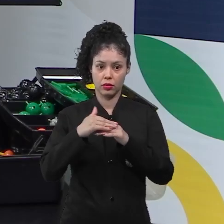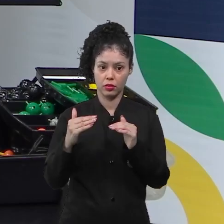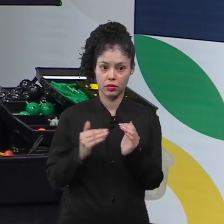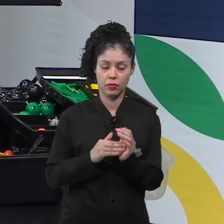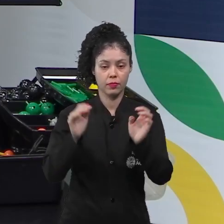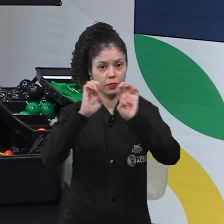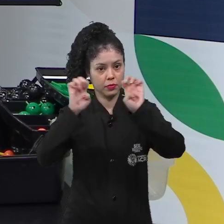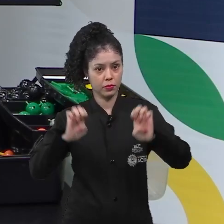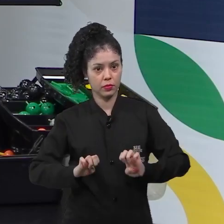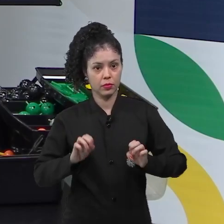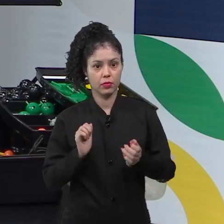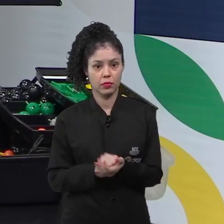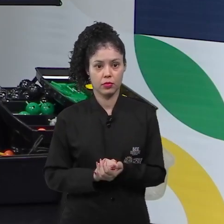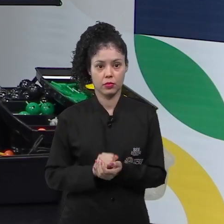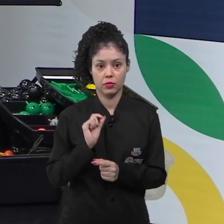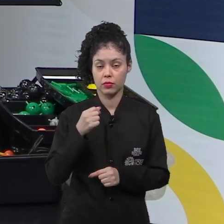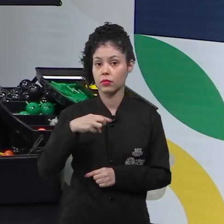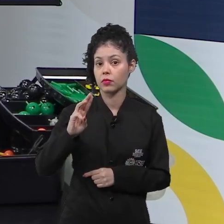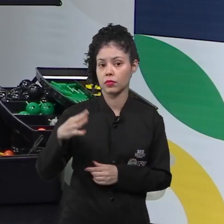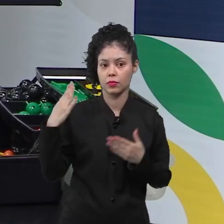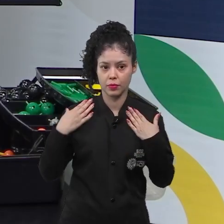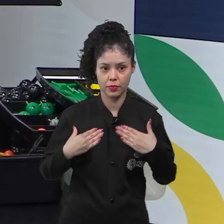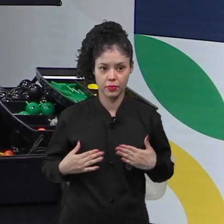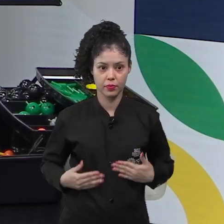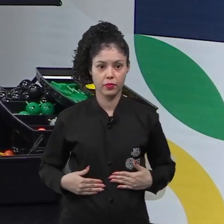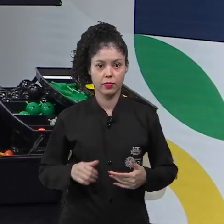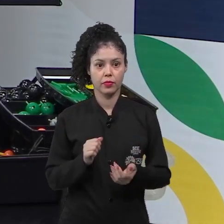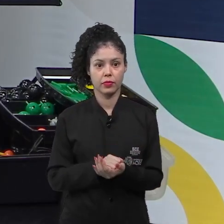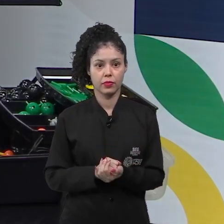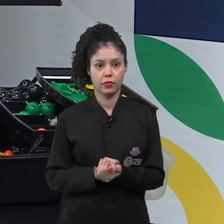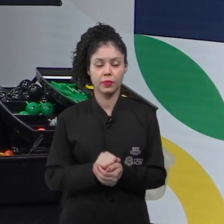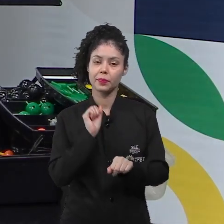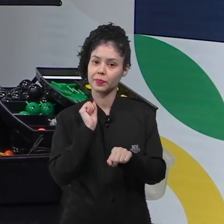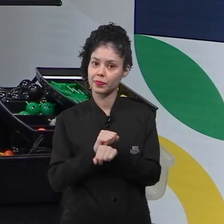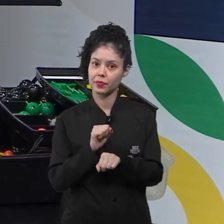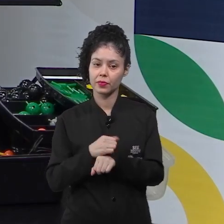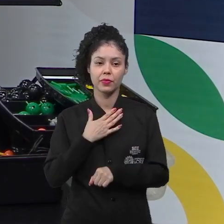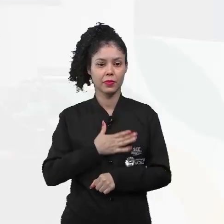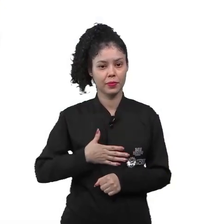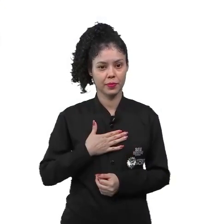a estruturação de quem nós somos. Espero que